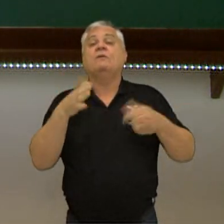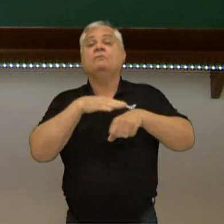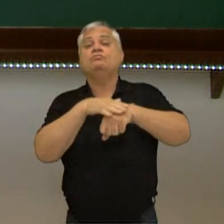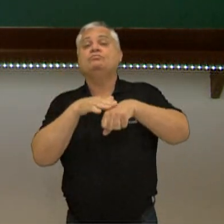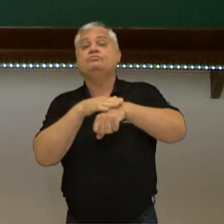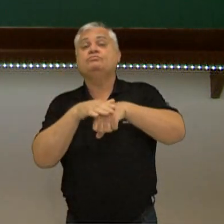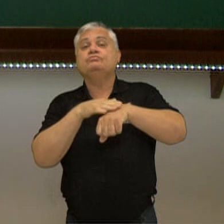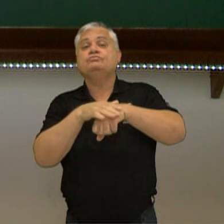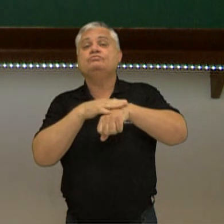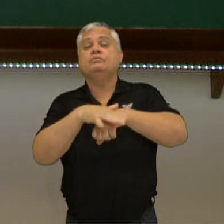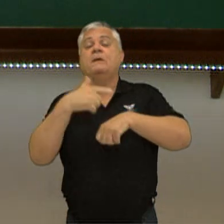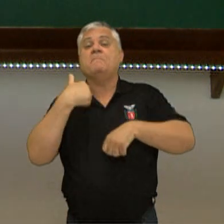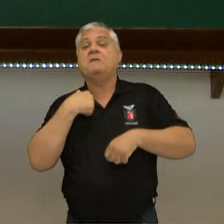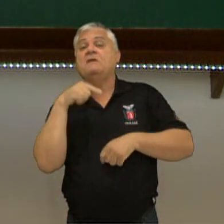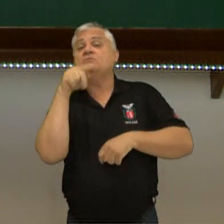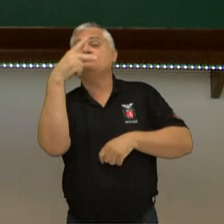na